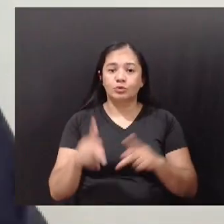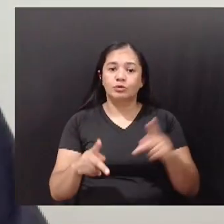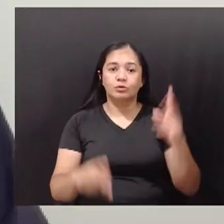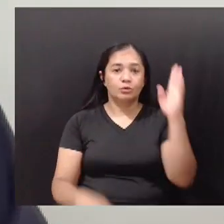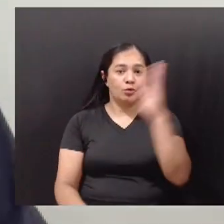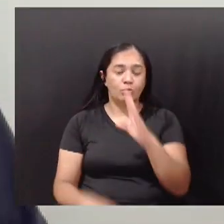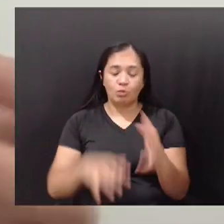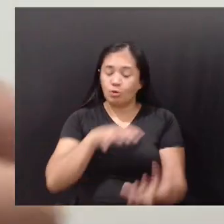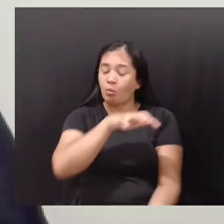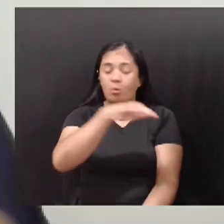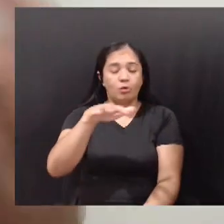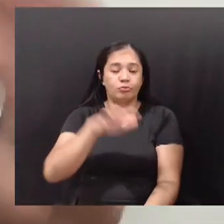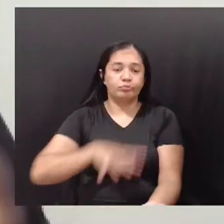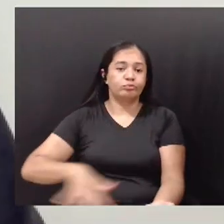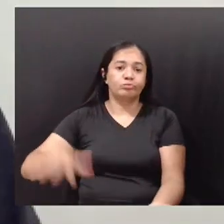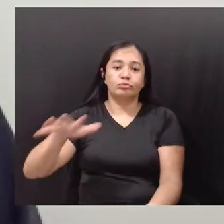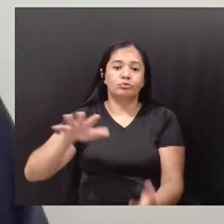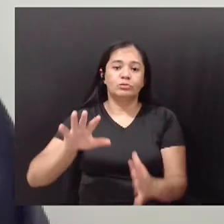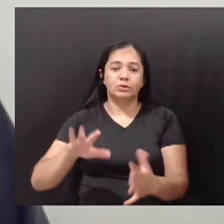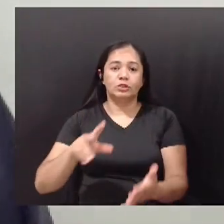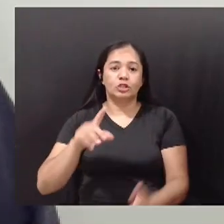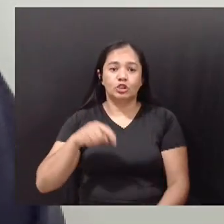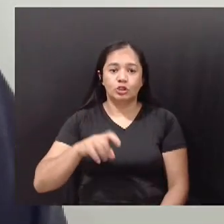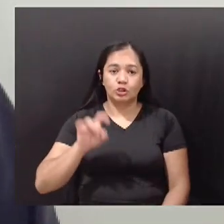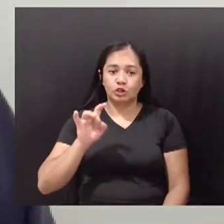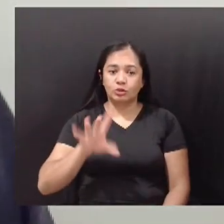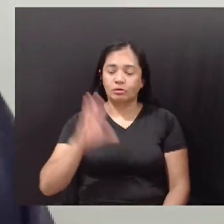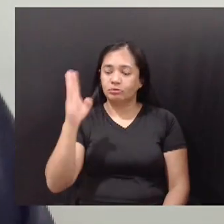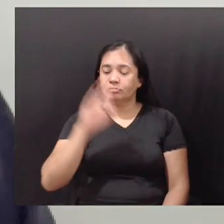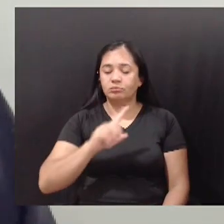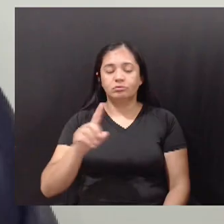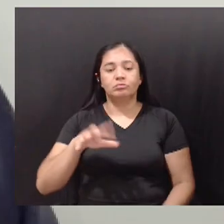Na verdade é isso, não só do Brasil, senão no mundo inteiro, tá?